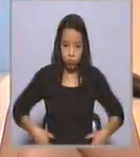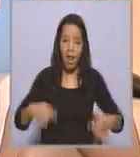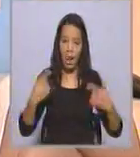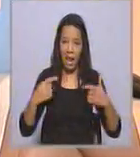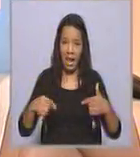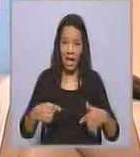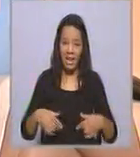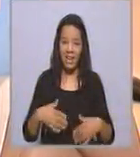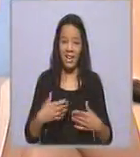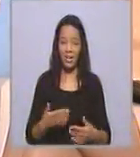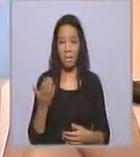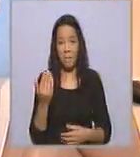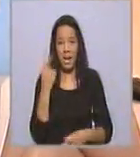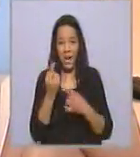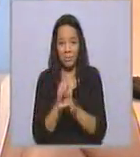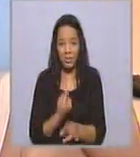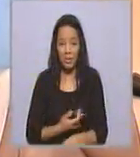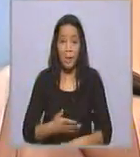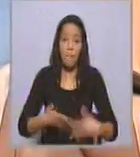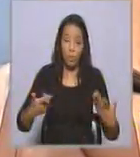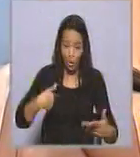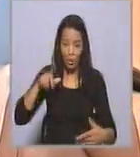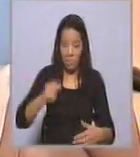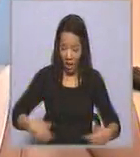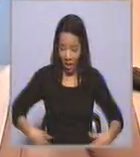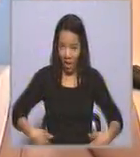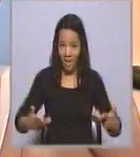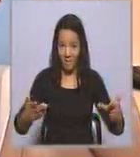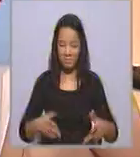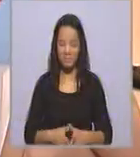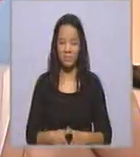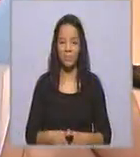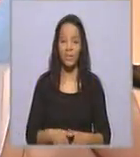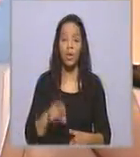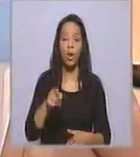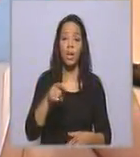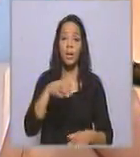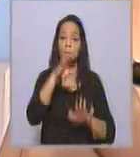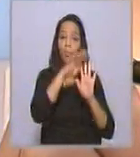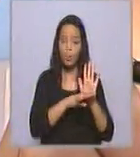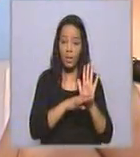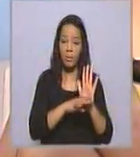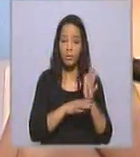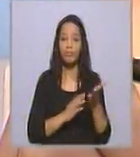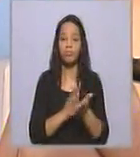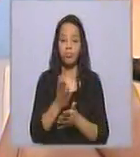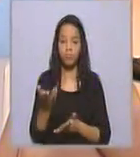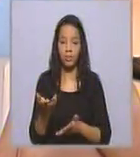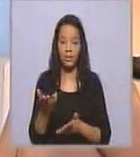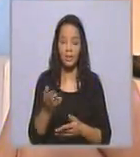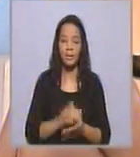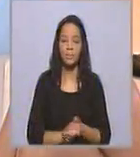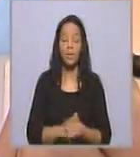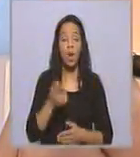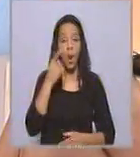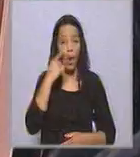falta-me a dança do ventre. Pois, eu também tenho ventre. Exato. Olha, este programa vai de ventre em popa, é o que eu te quero dizer. Ventre em popa. Olha, o